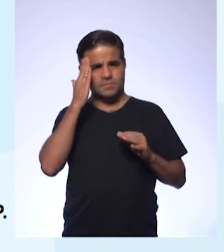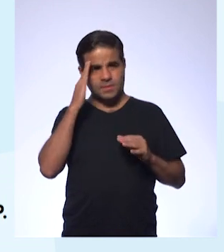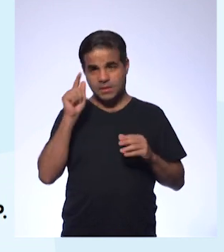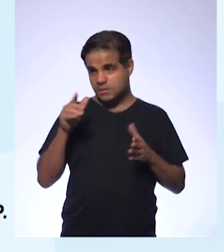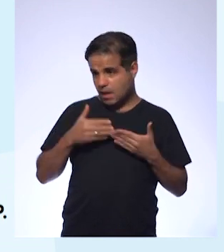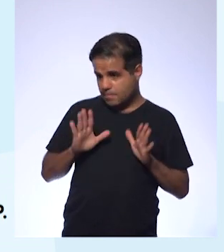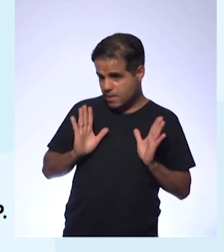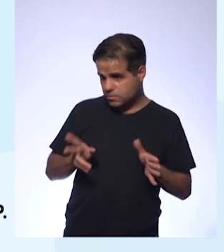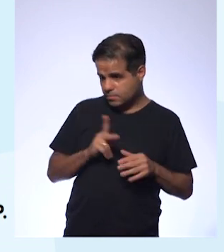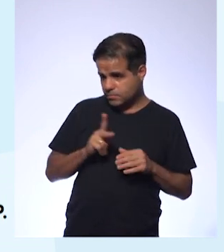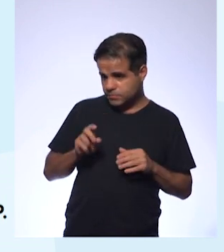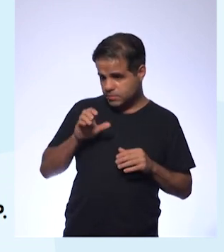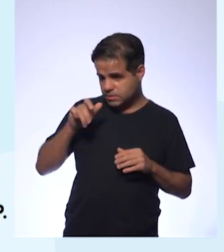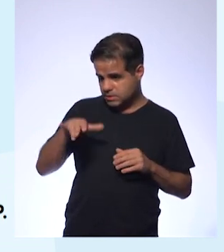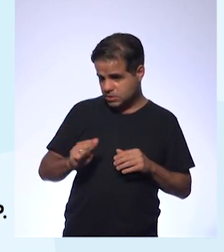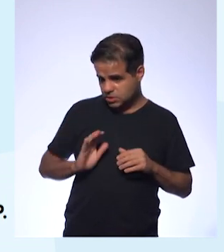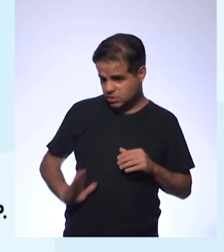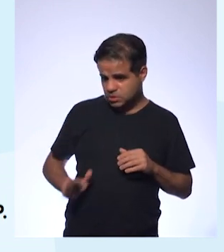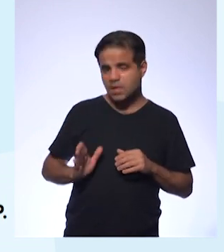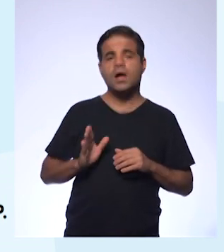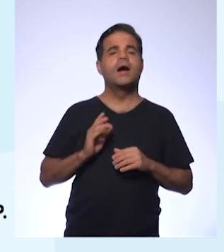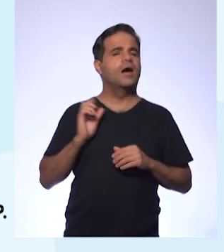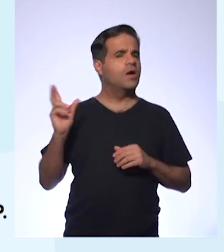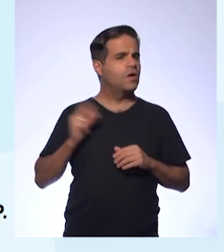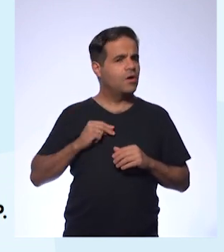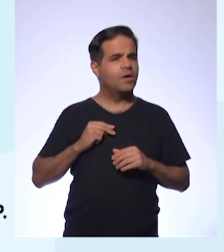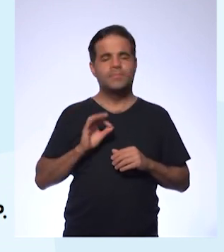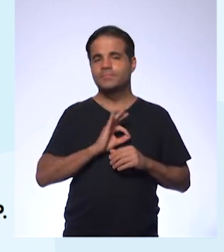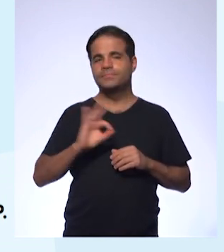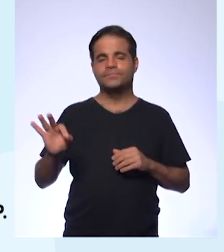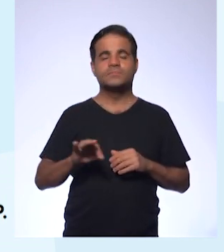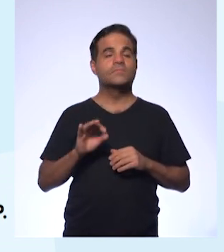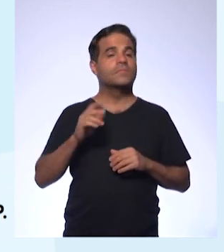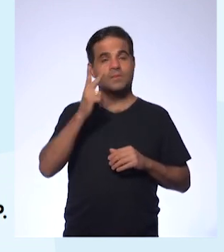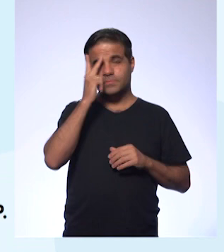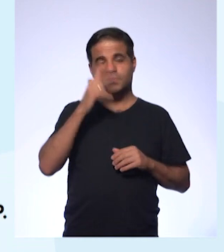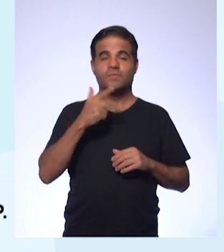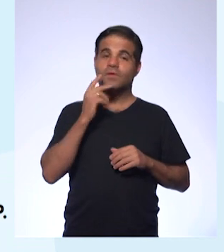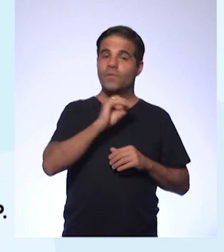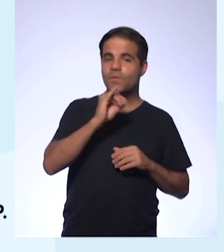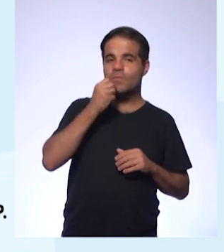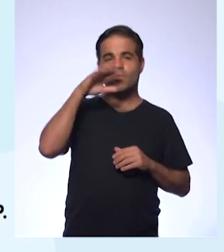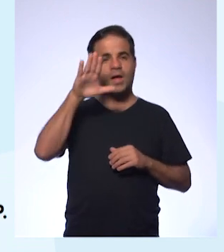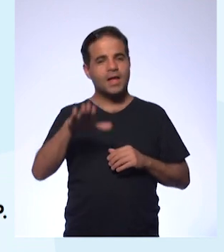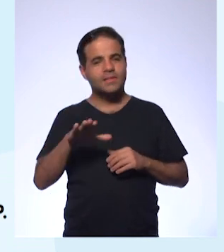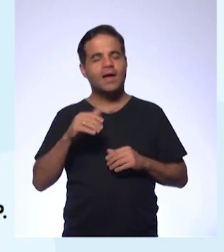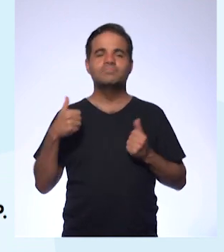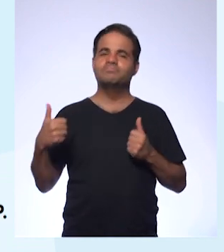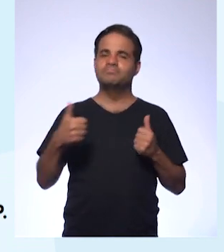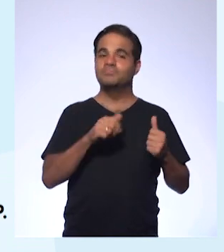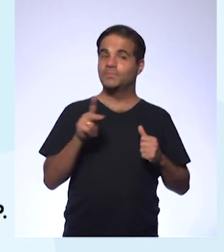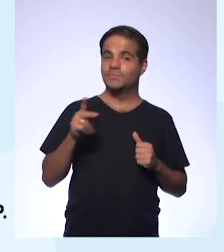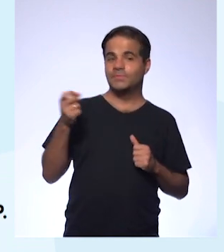aberto aí, professora Cíntia? Está aberto, sim. Está tudo em ordem. A galera já está dando aí oi, buenas Olá, tardes. professora